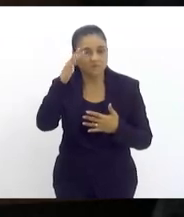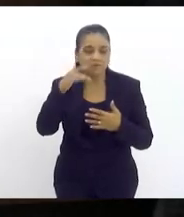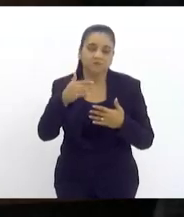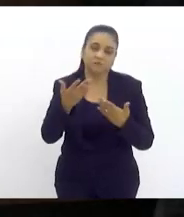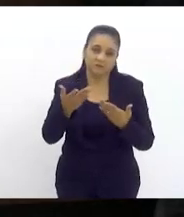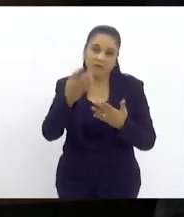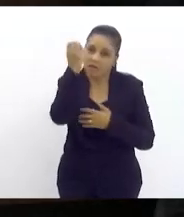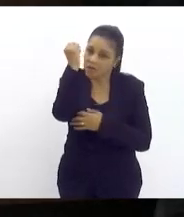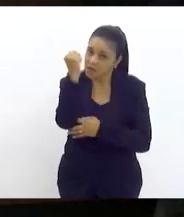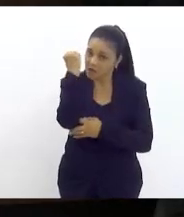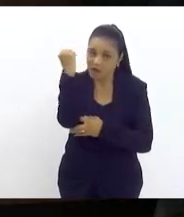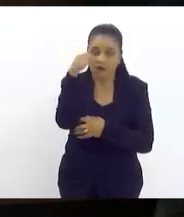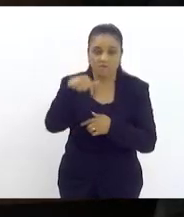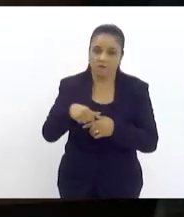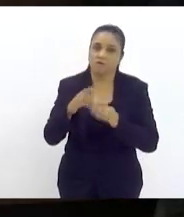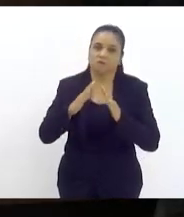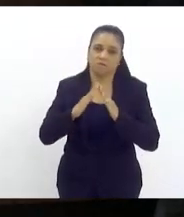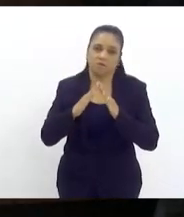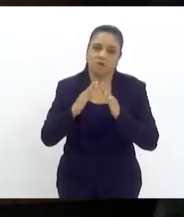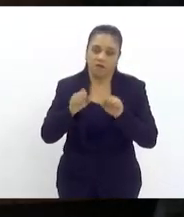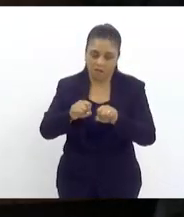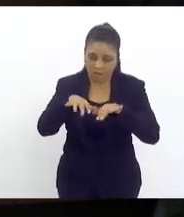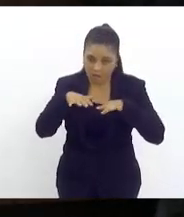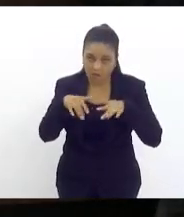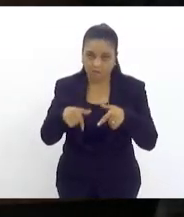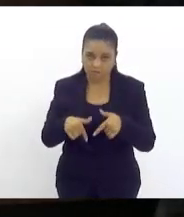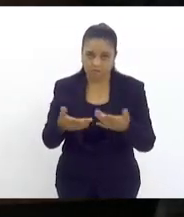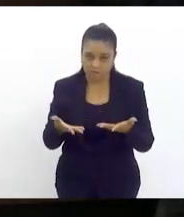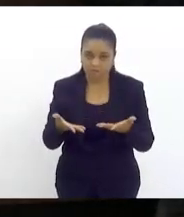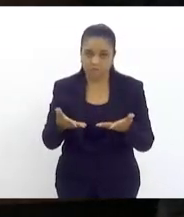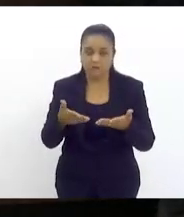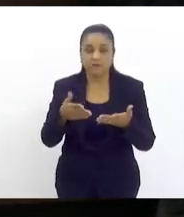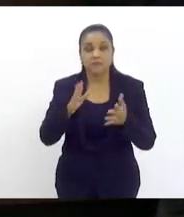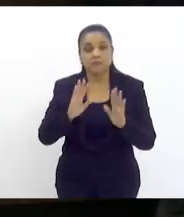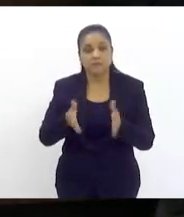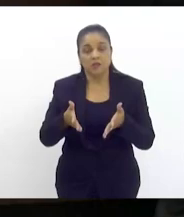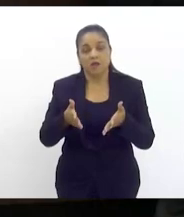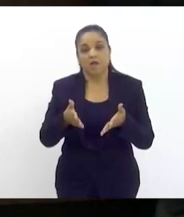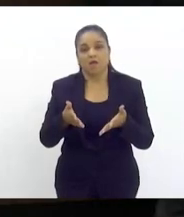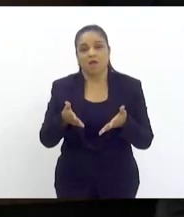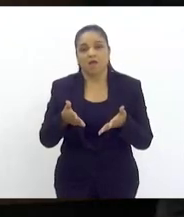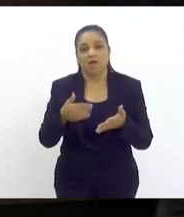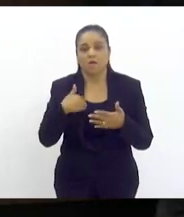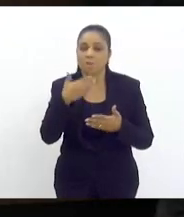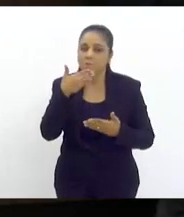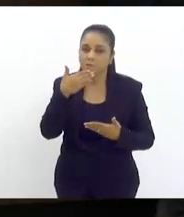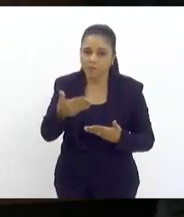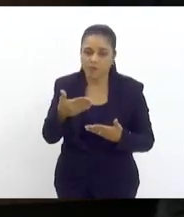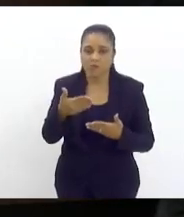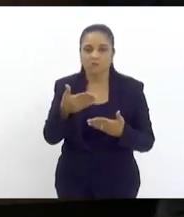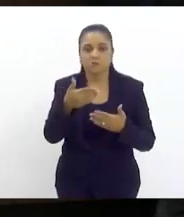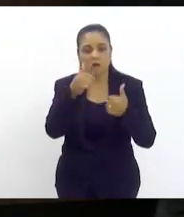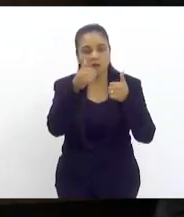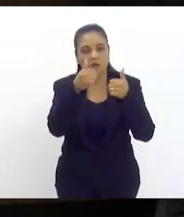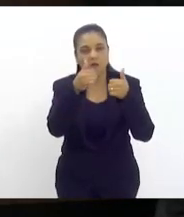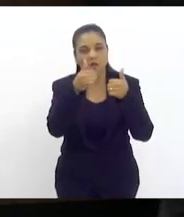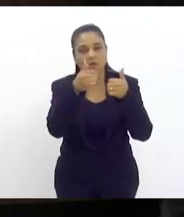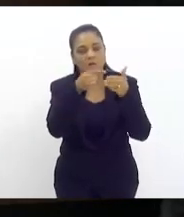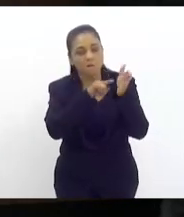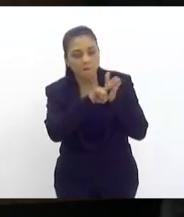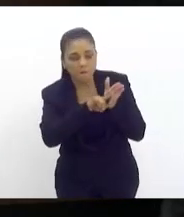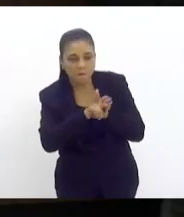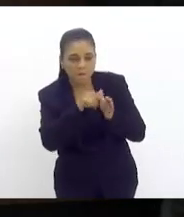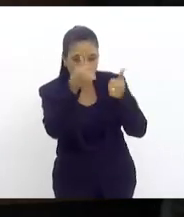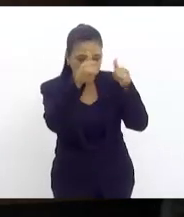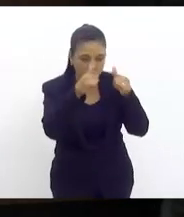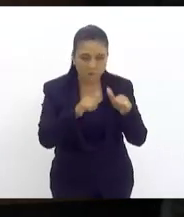precedente muito grave nessa casa. Se for submetido a plenário, desde já, vou pedir verificação, não só eu, como muitos colegas também